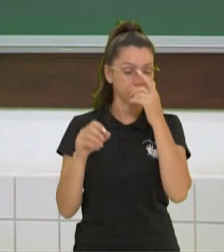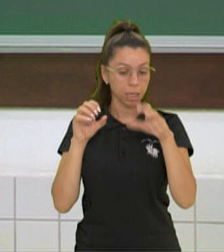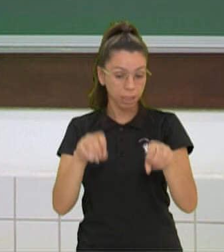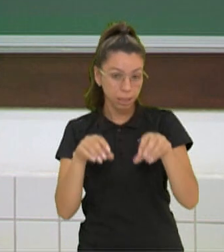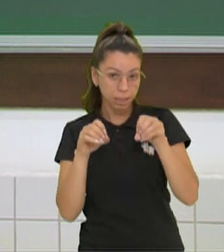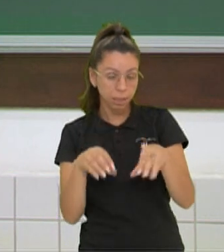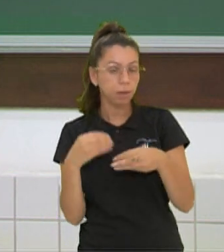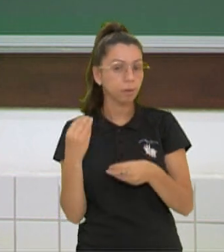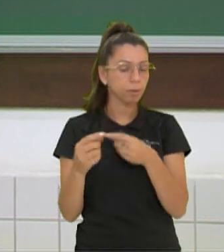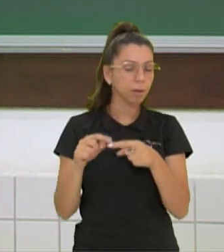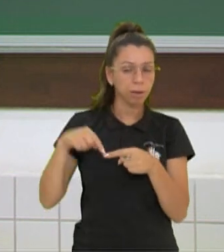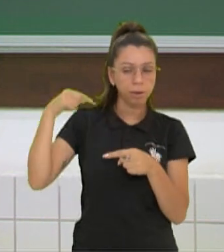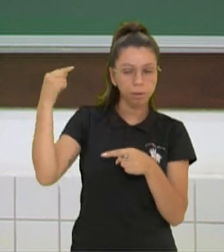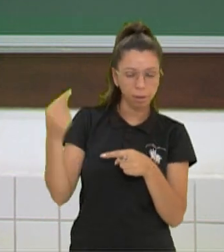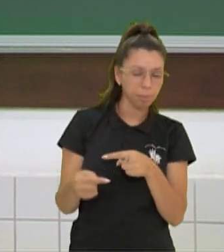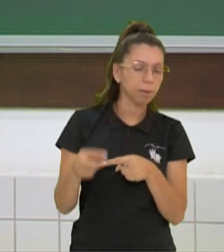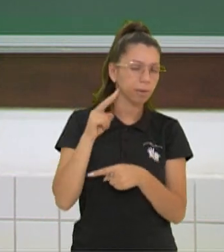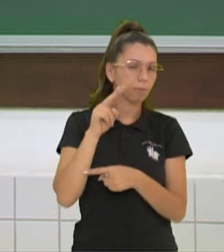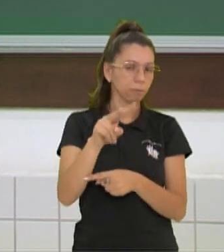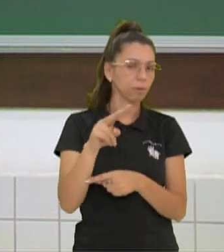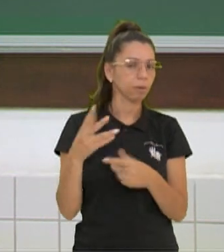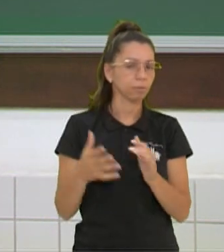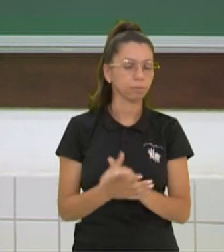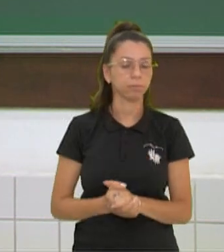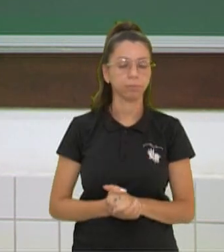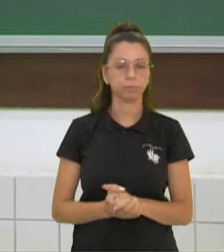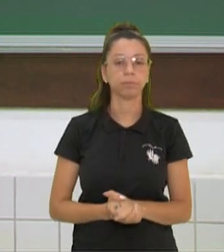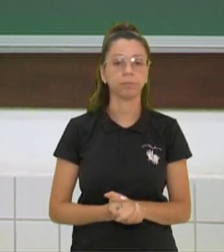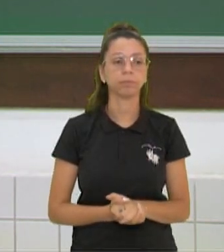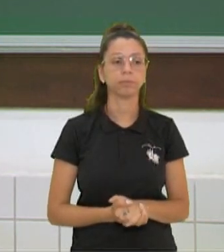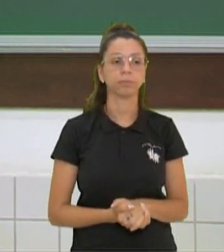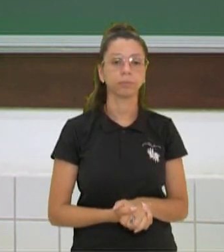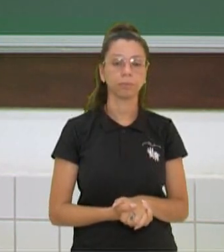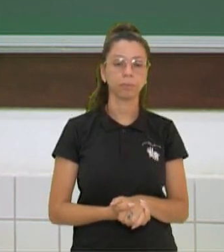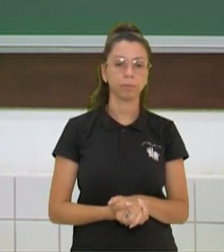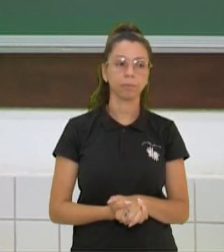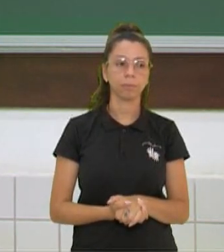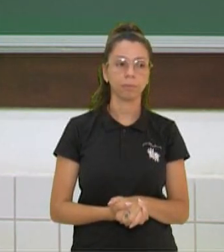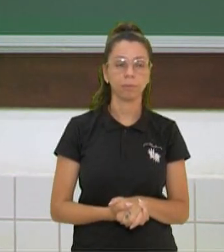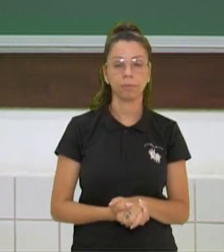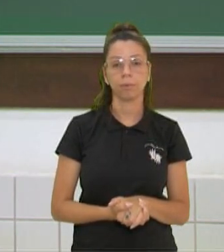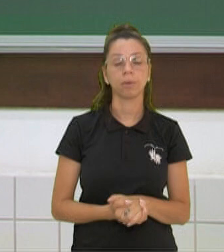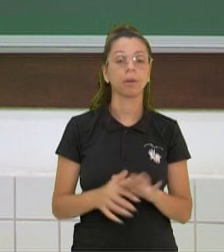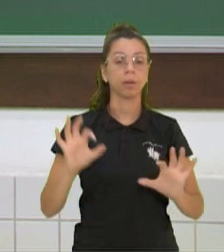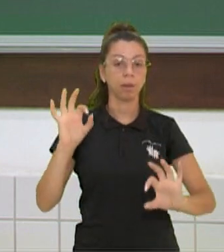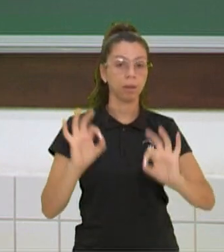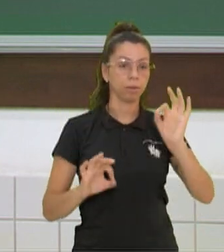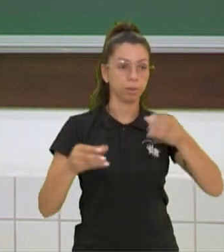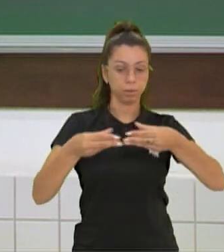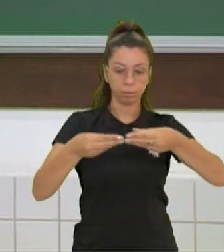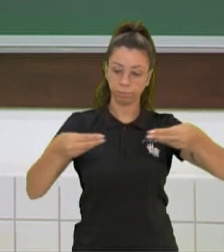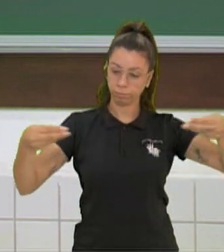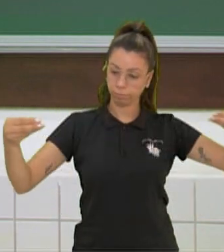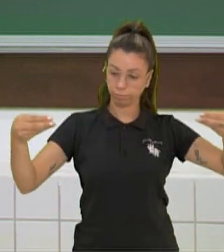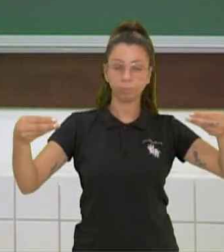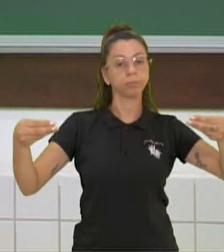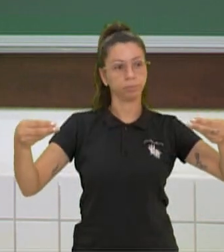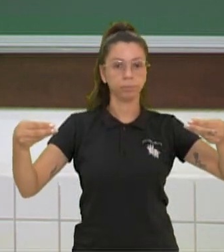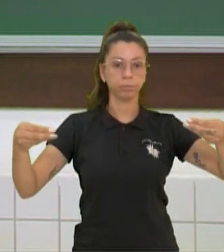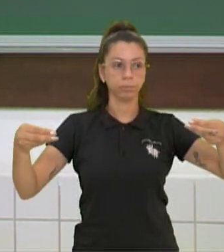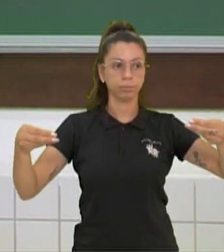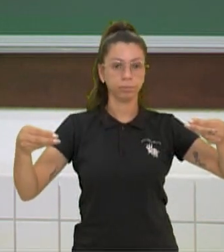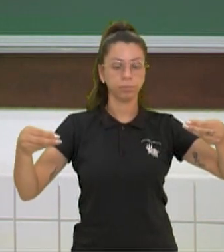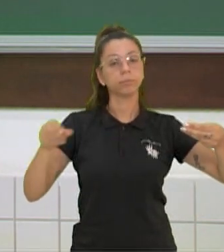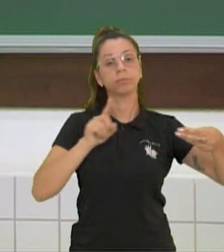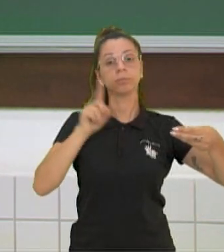vocês, depois é a vez de vocês, mas vamos lá. Então, eu preparei aqui, ó, um tecido.